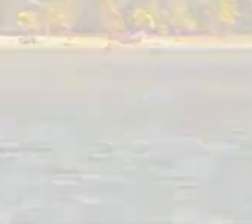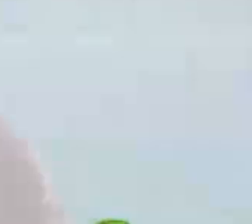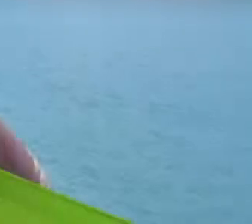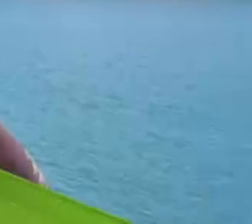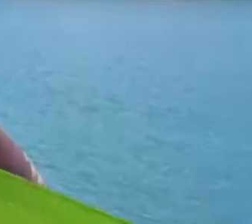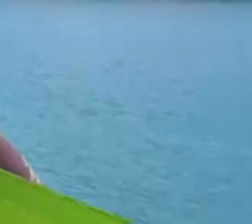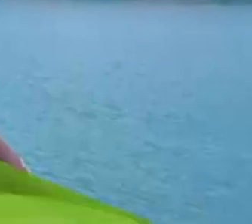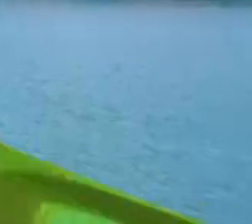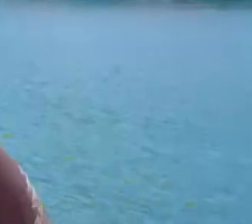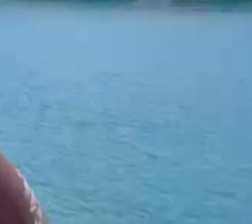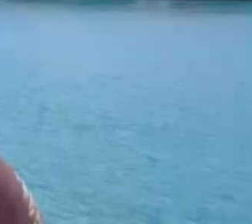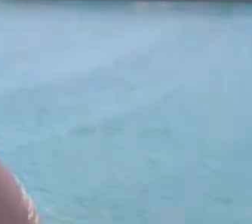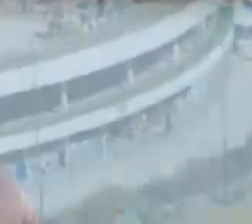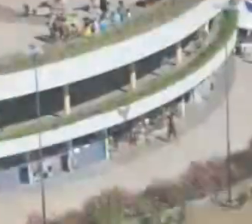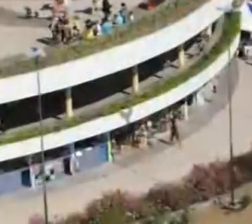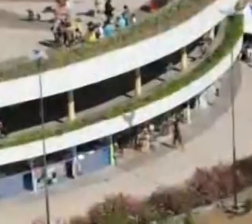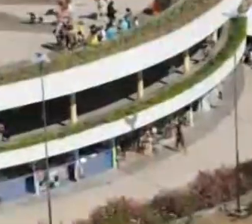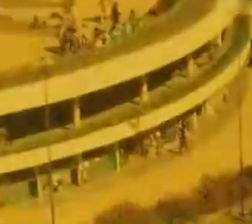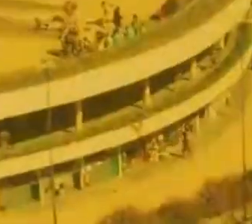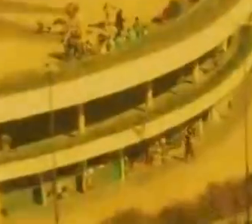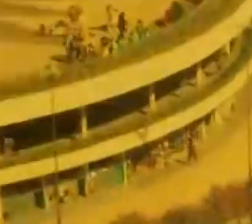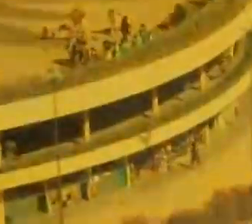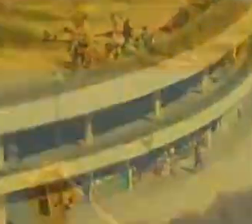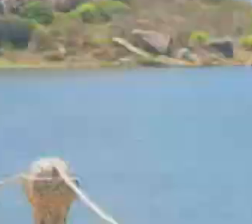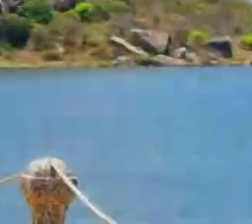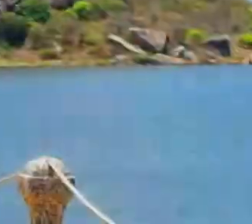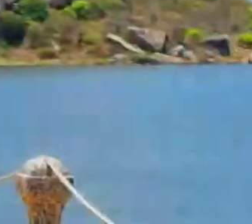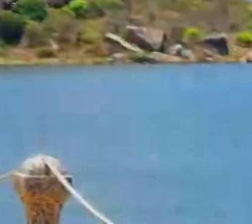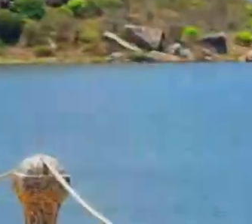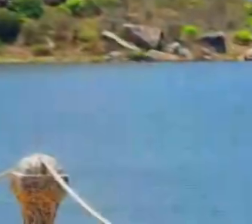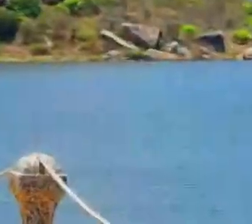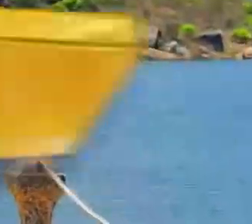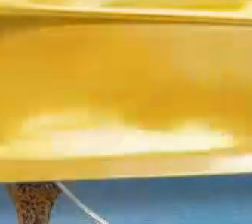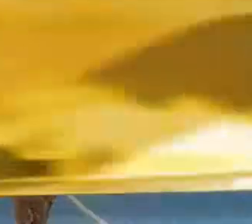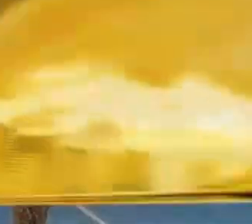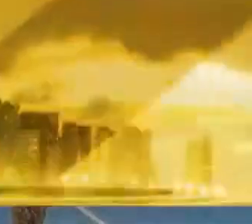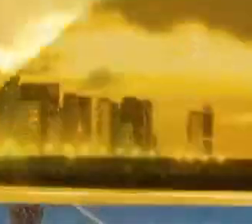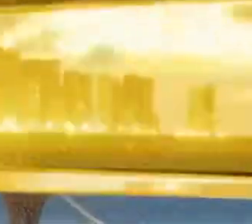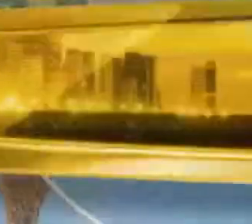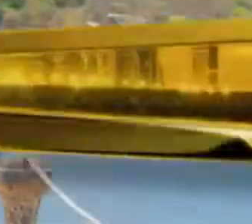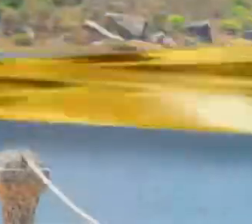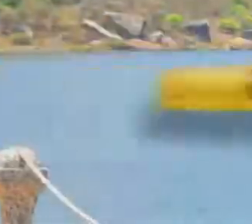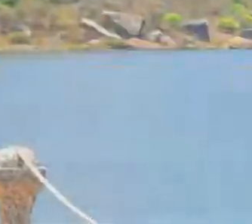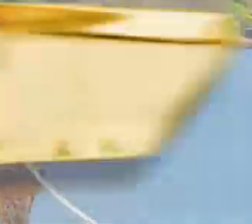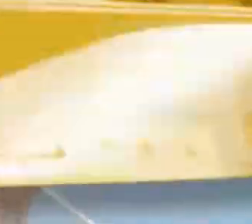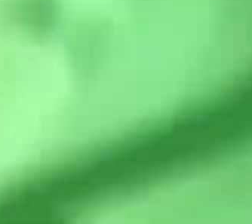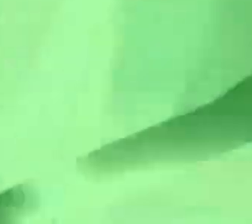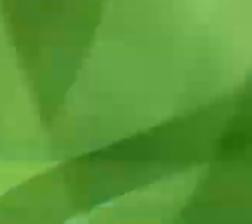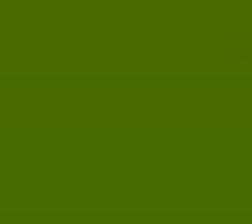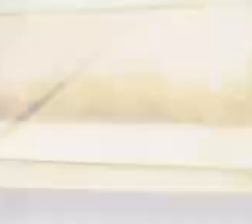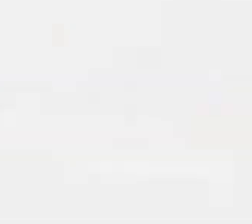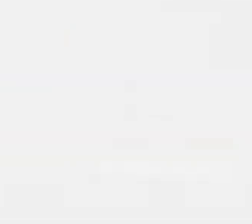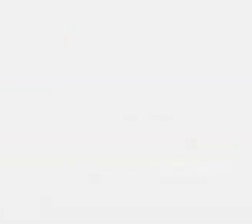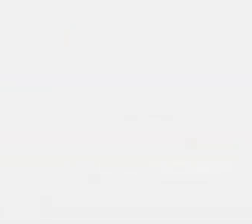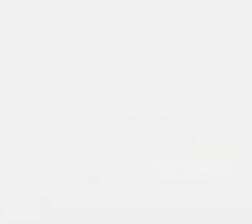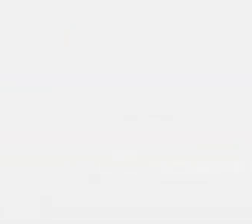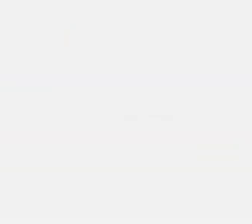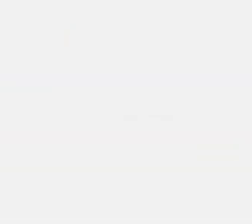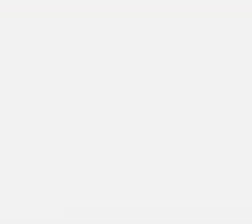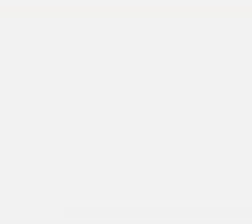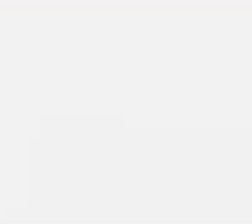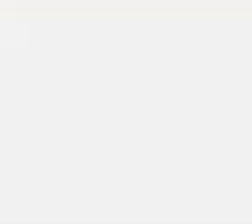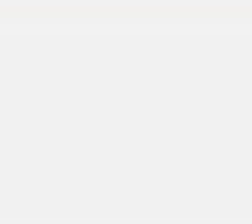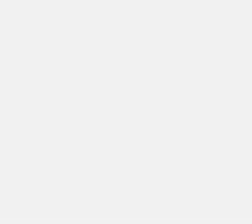Nossa marca é mudar pra você se ver melhor. Aqui na TV Assembleia.